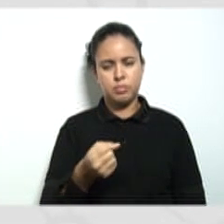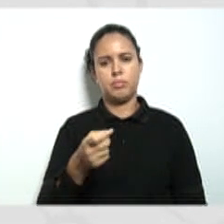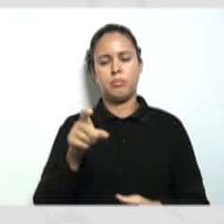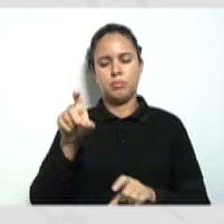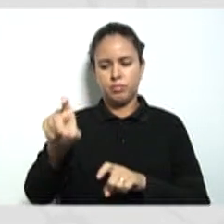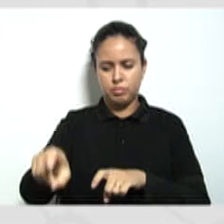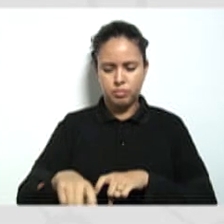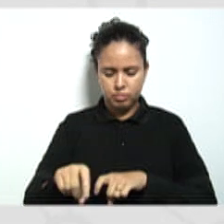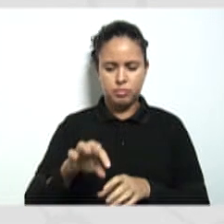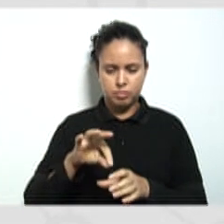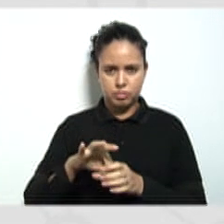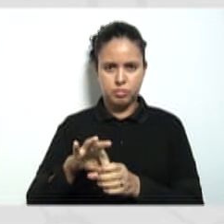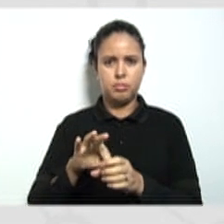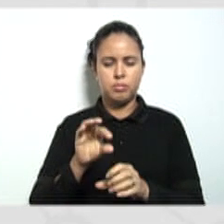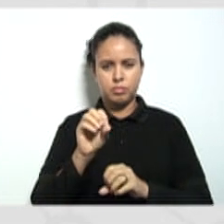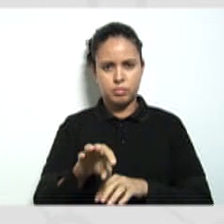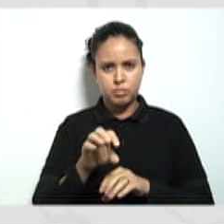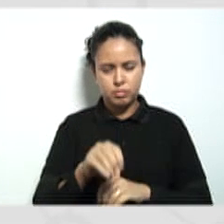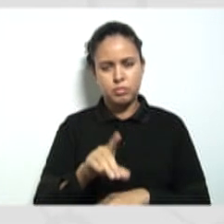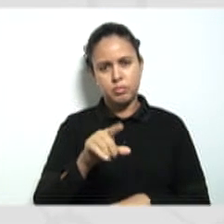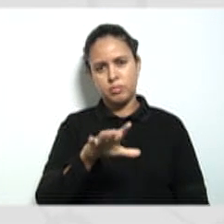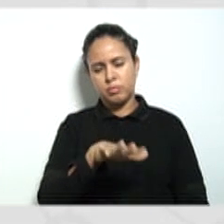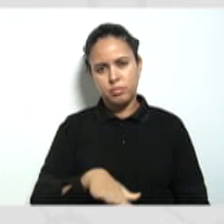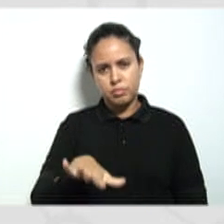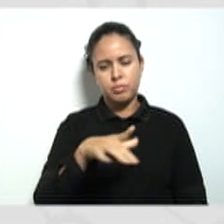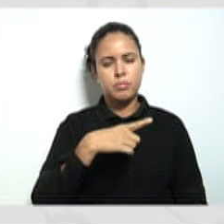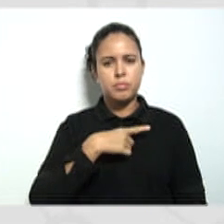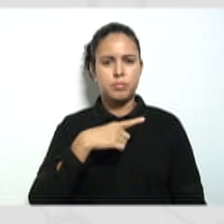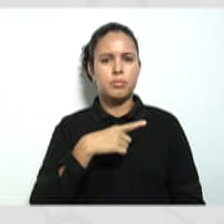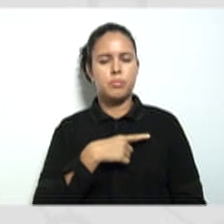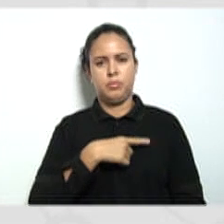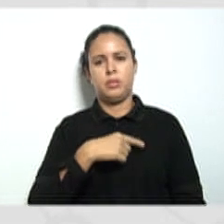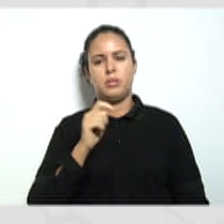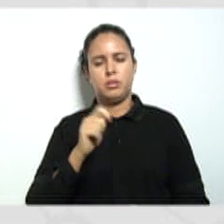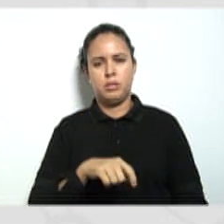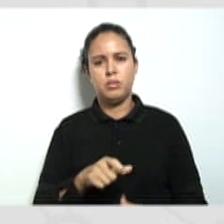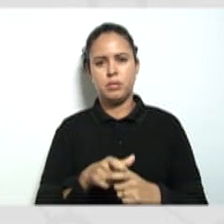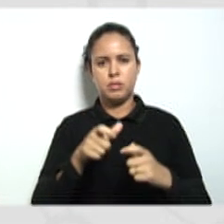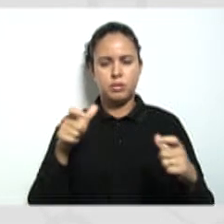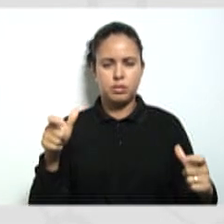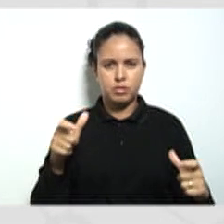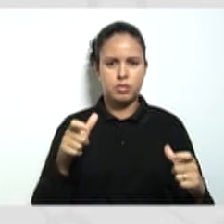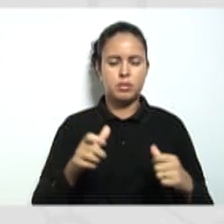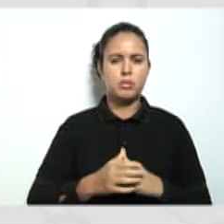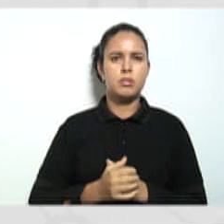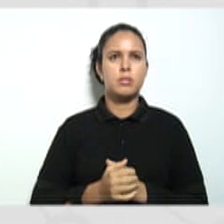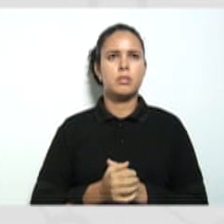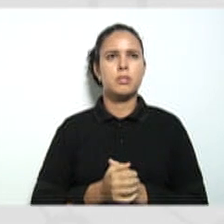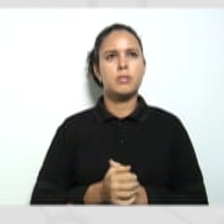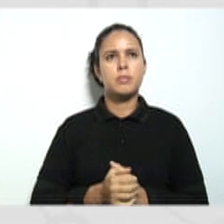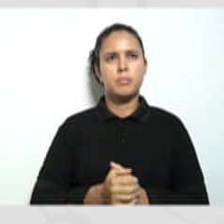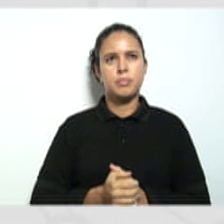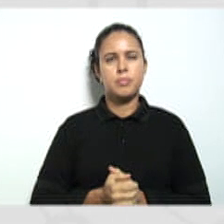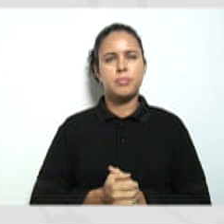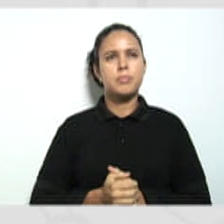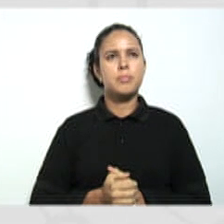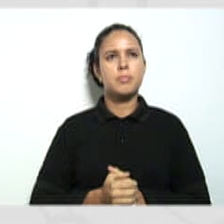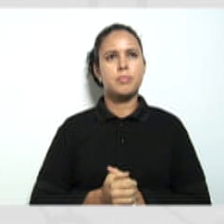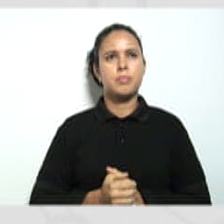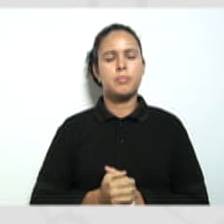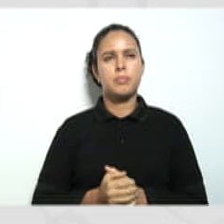educacional, são ramos que nós temos mesmo muita potencialidade, né? Ela falou de produção também?